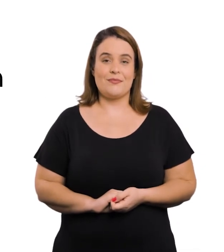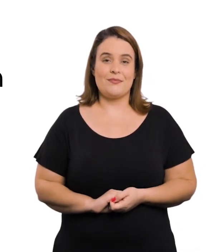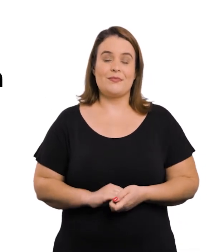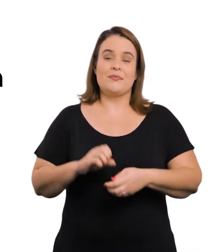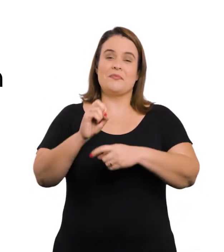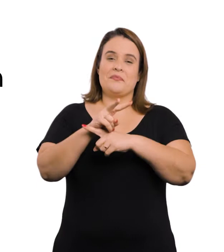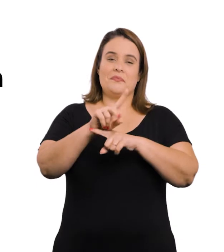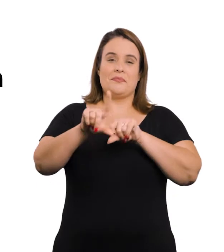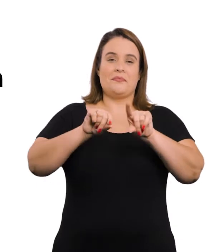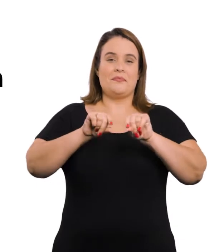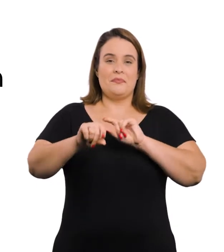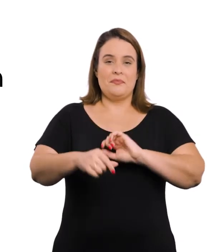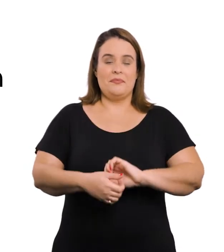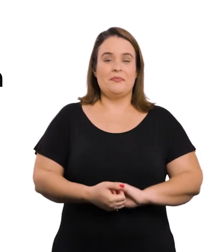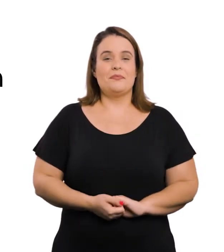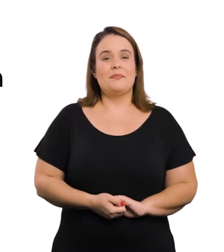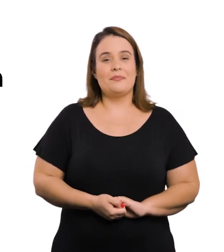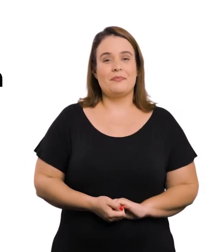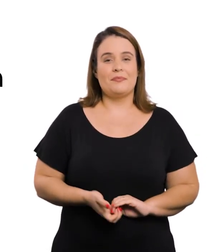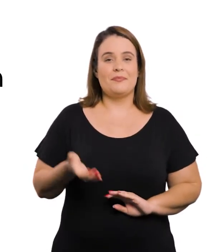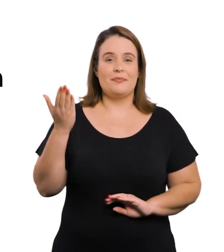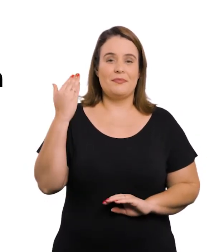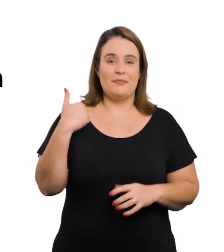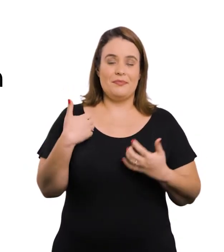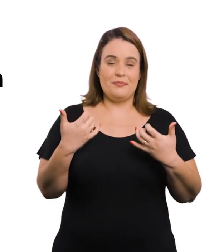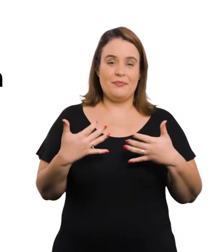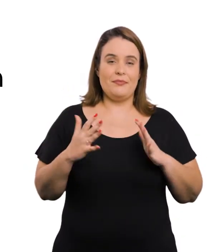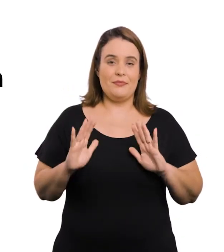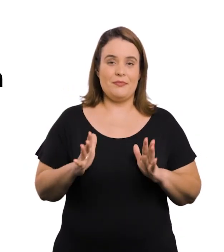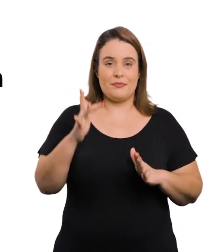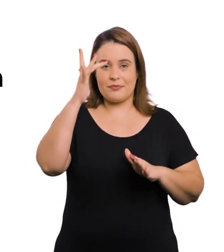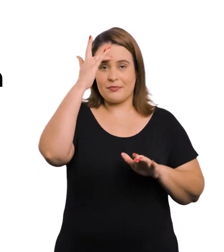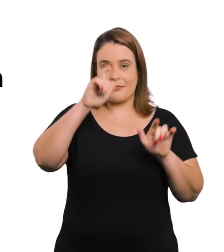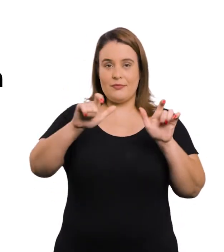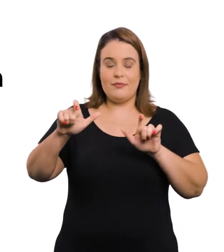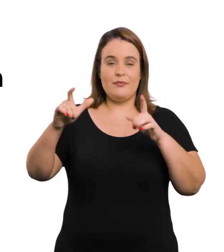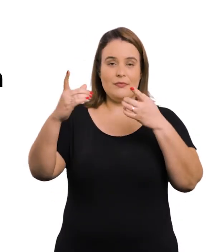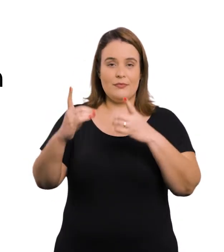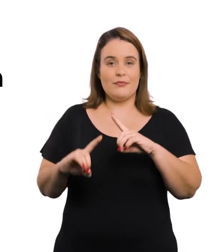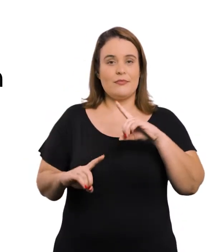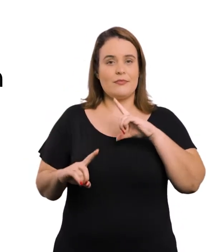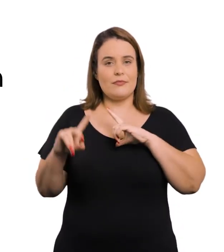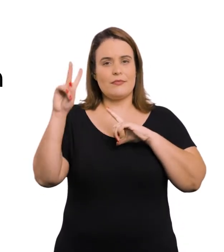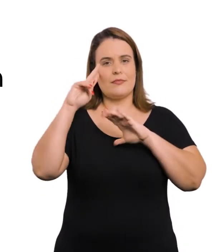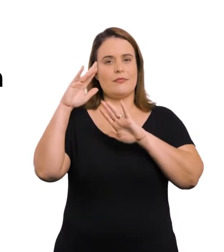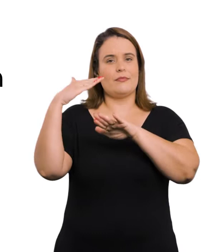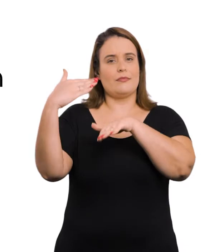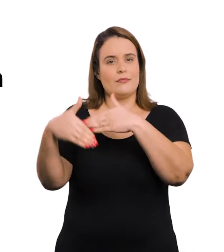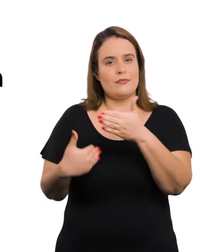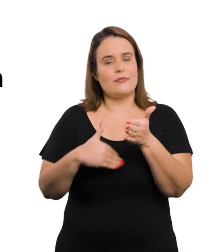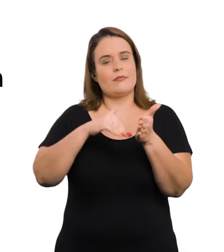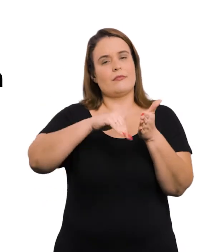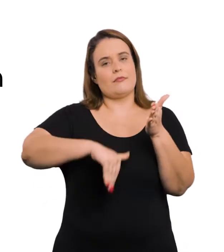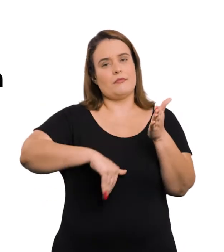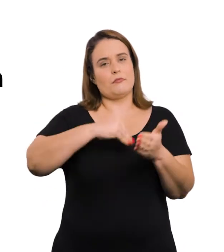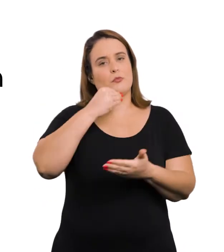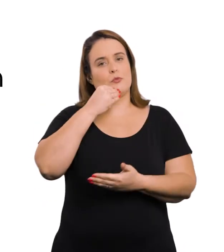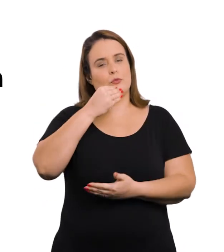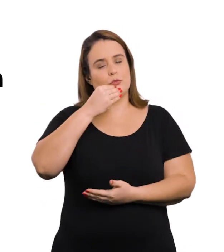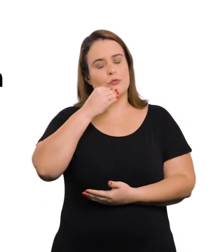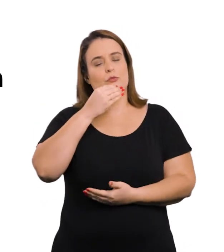Recrutamento e seleção. Como já ressaltado, as pessoas com deficiência foram historicamente excluídas